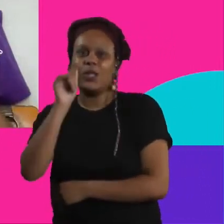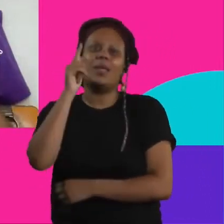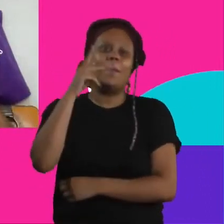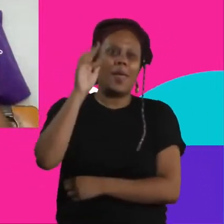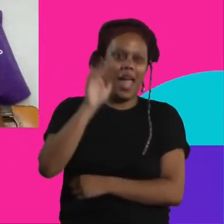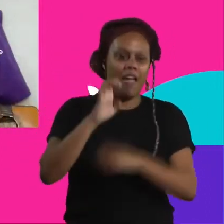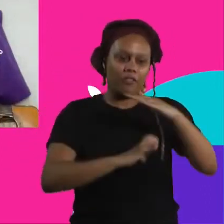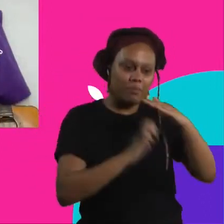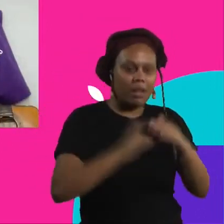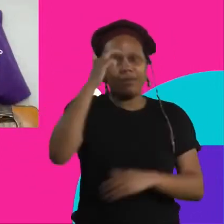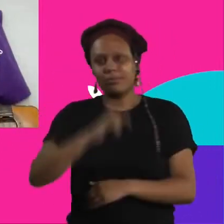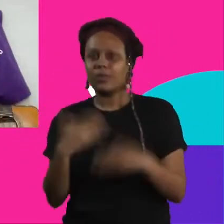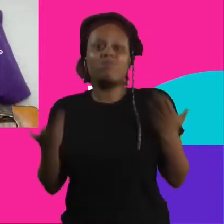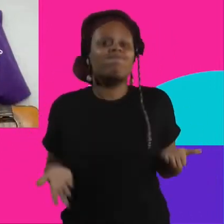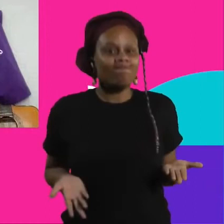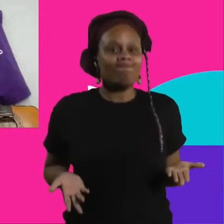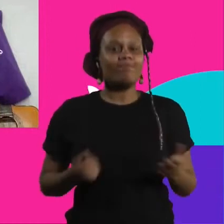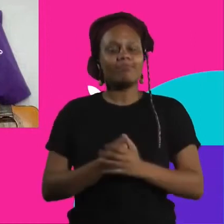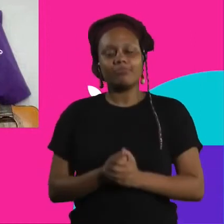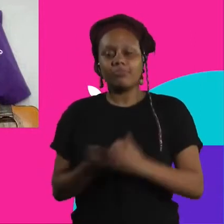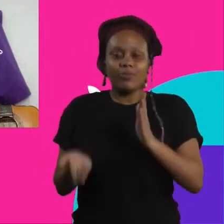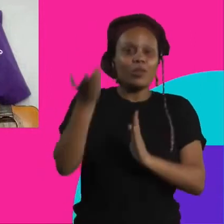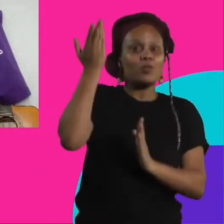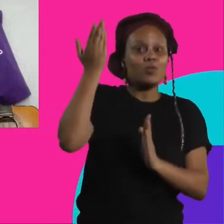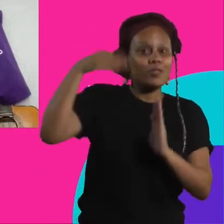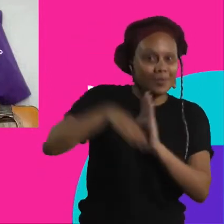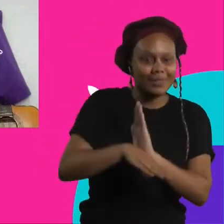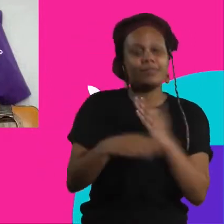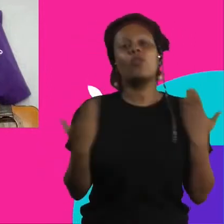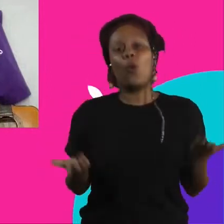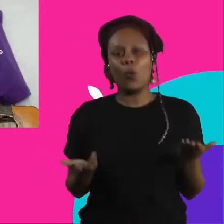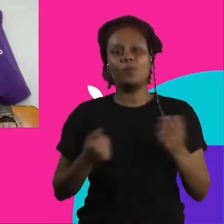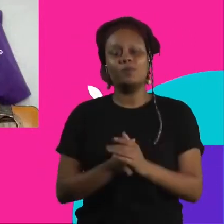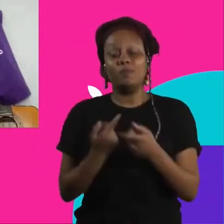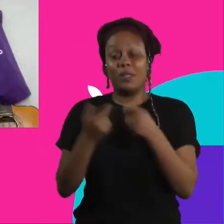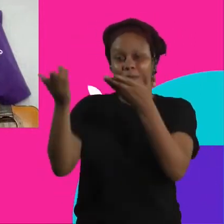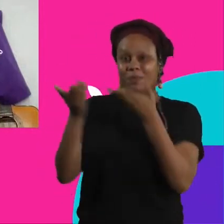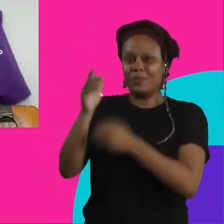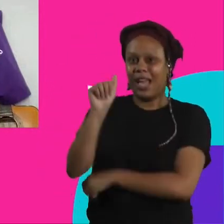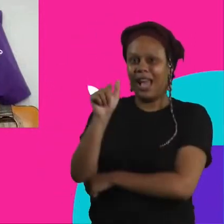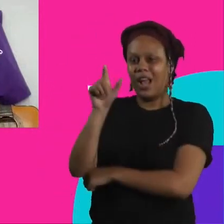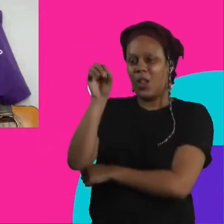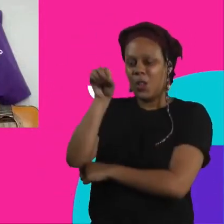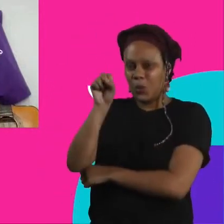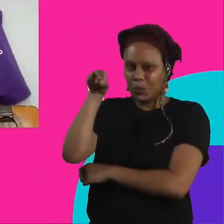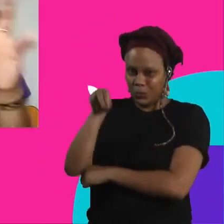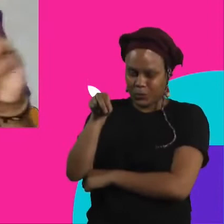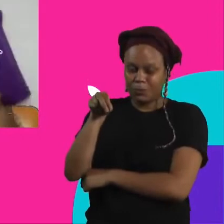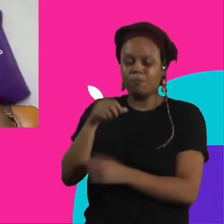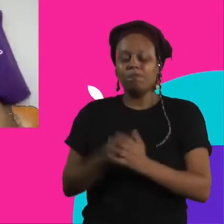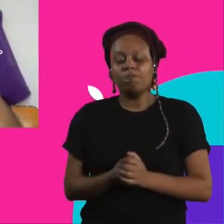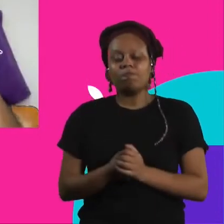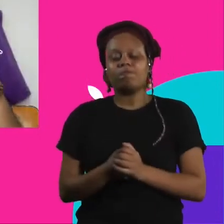ou vai descer. Mas um ponto aqui eu quero, para poder chamar o Alonso para fazer essa resposta dele, trazer um fator que